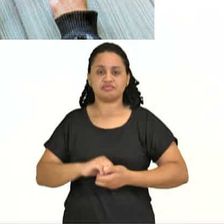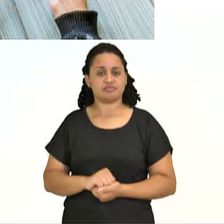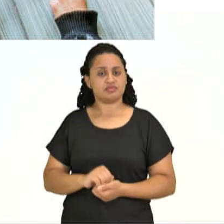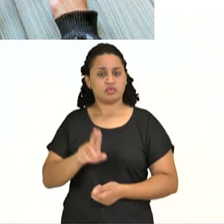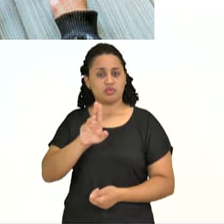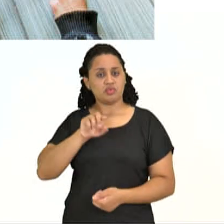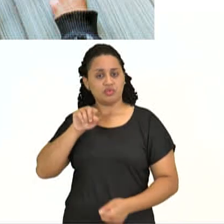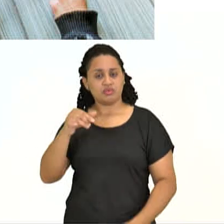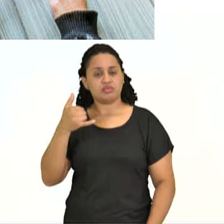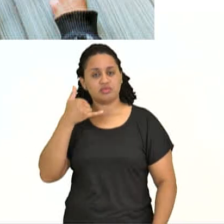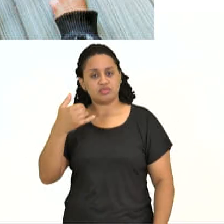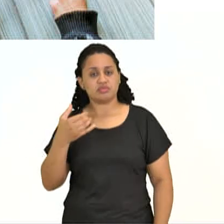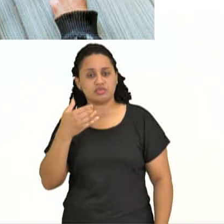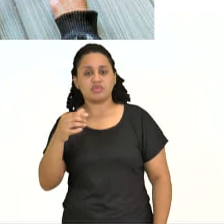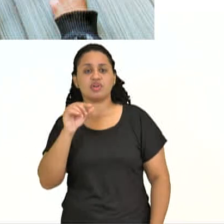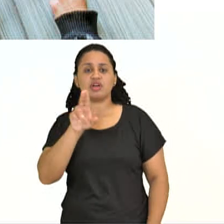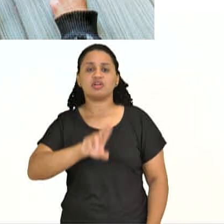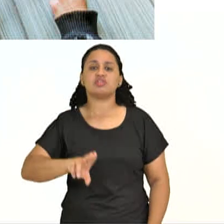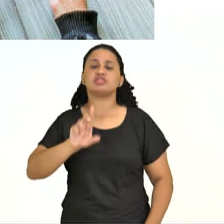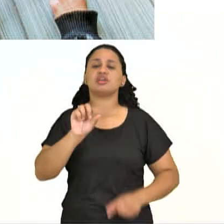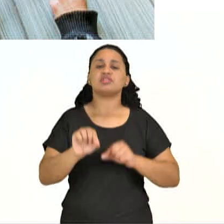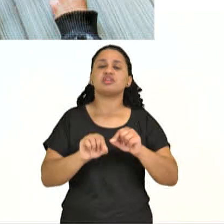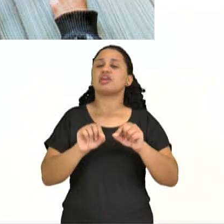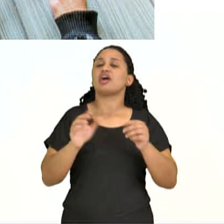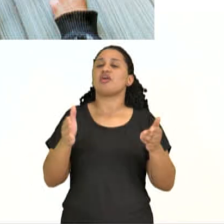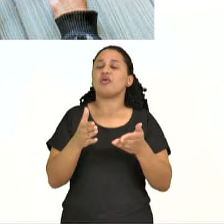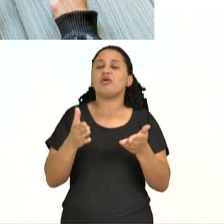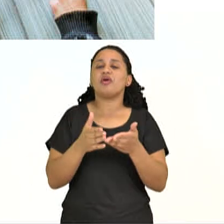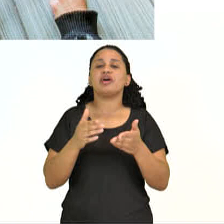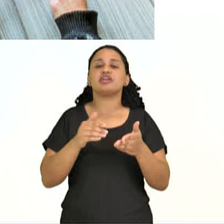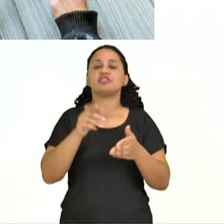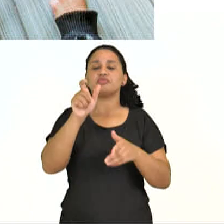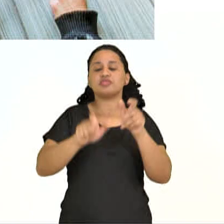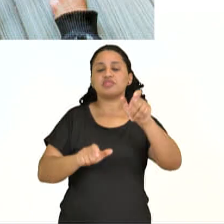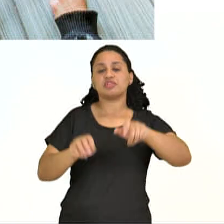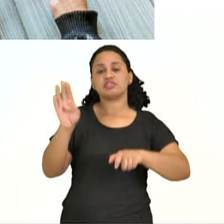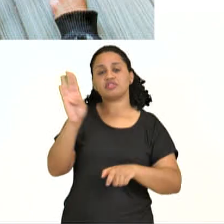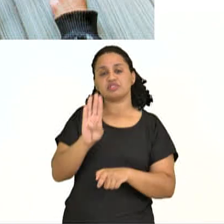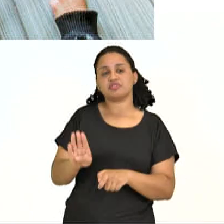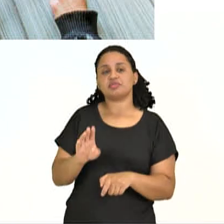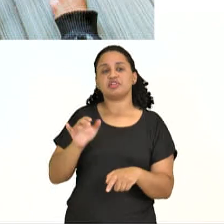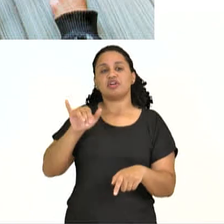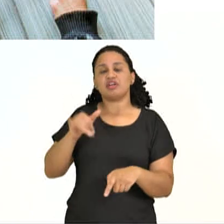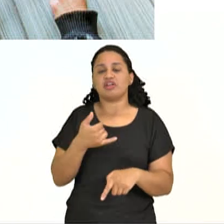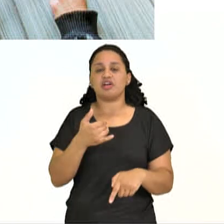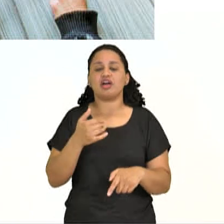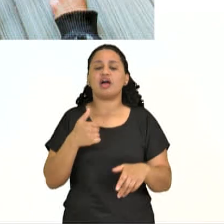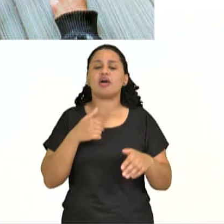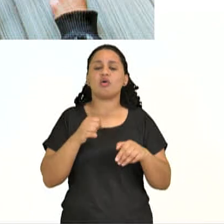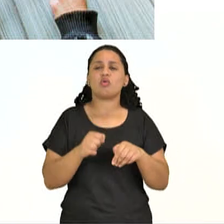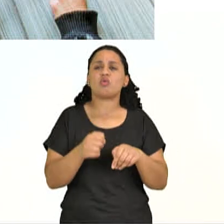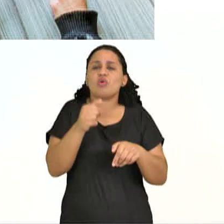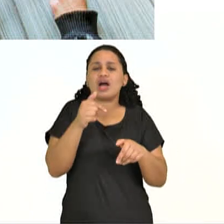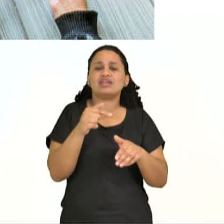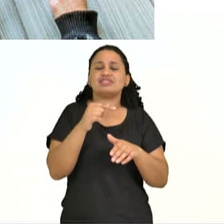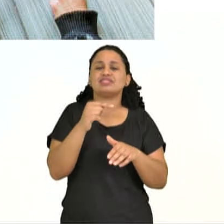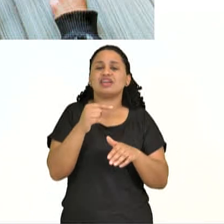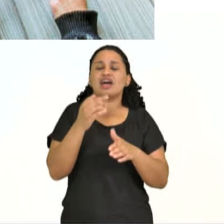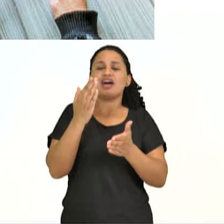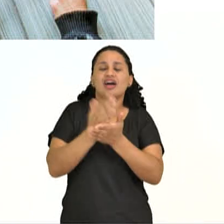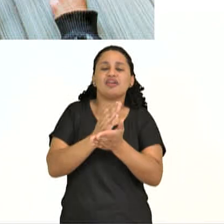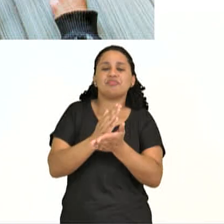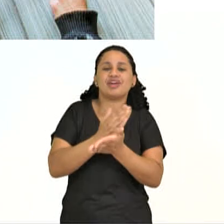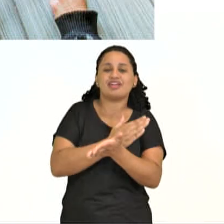considerado atualmente o maior entretenimento dos brasileiros. Tem ocupado quase a metade das horas vagas